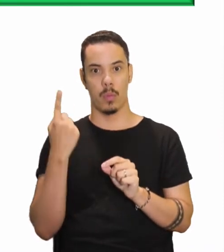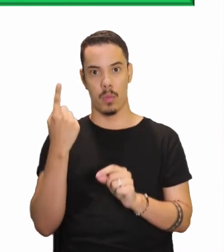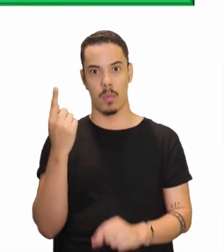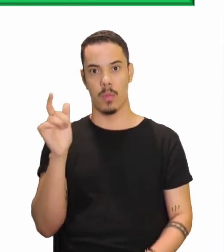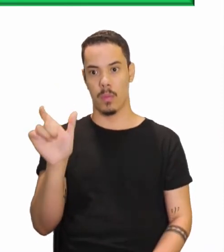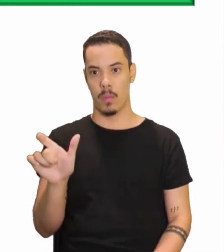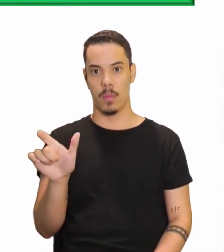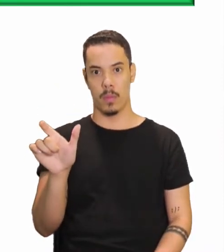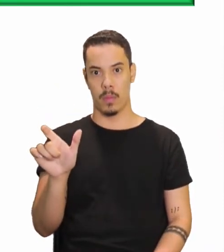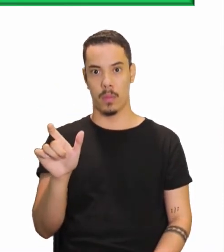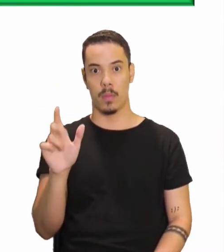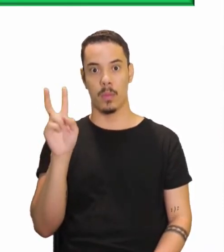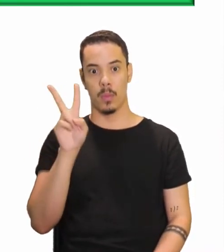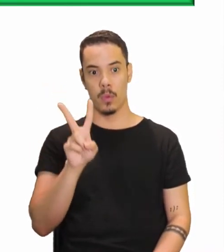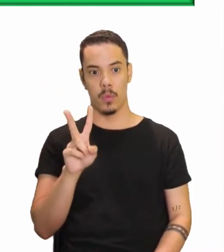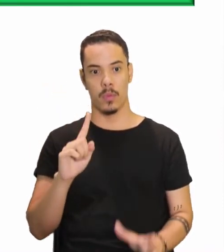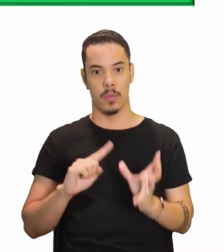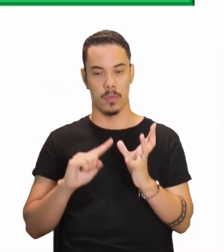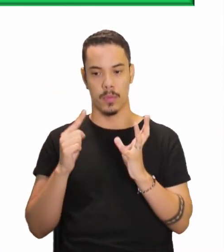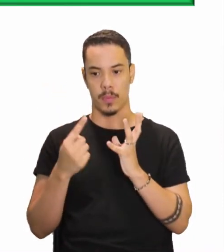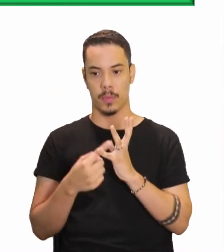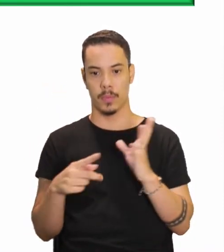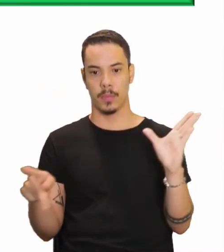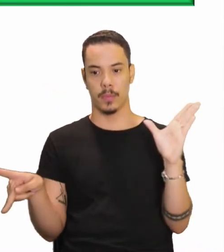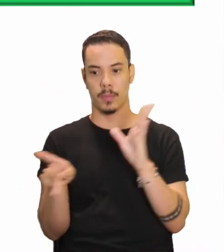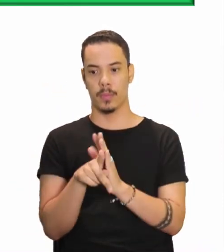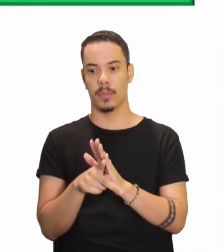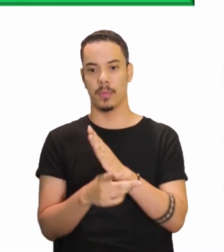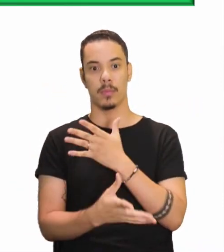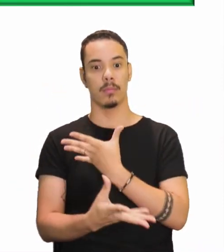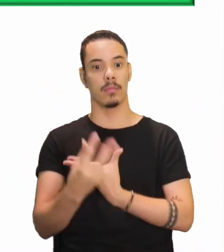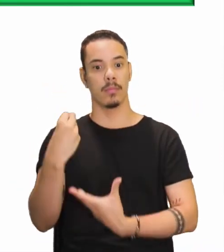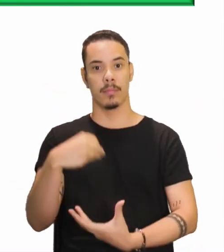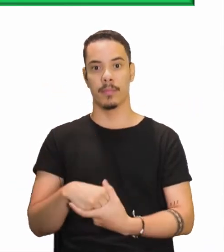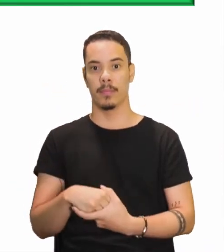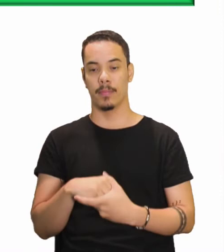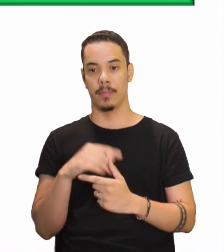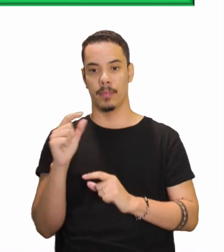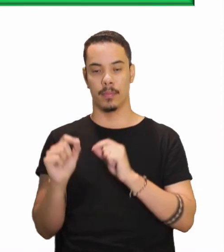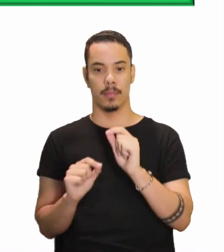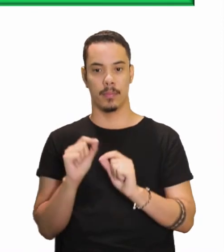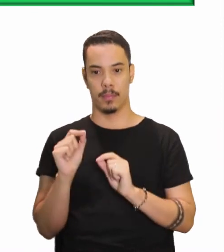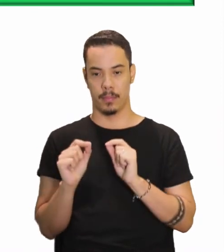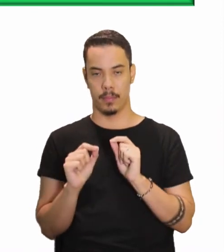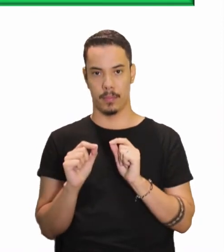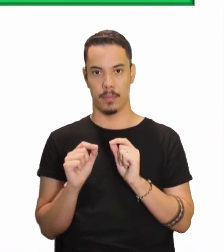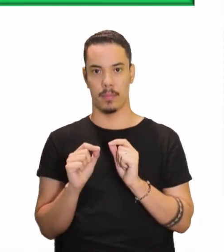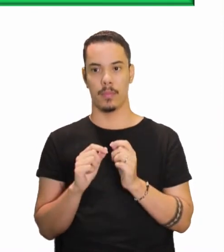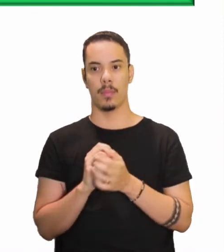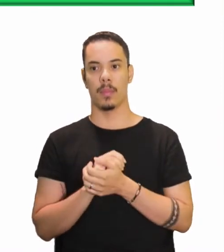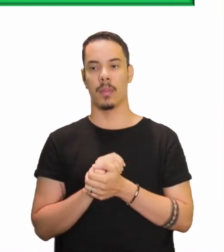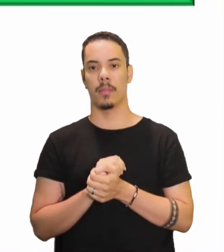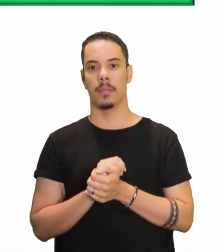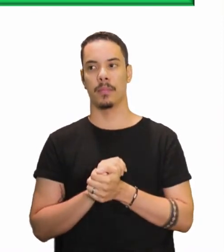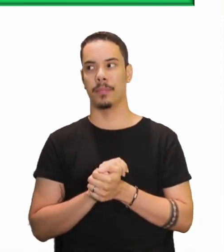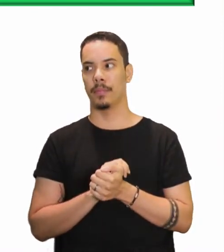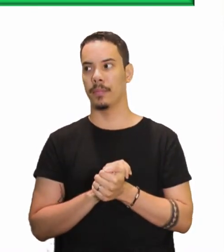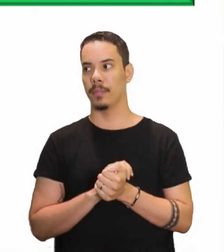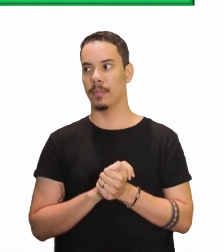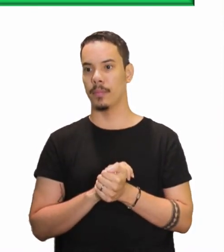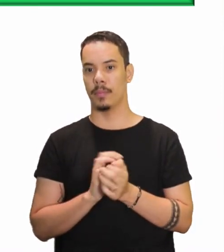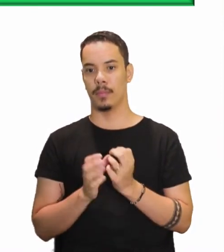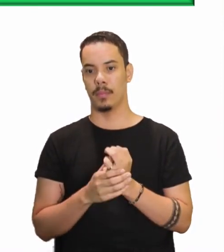palavra 2 vogais que pertencem, essas 2 vogais pertencem